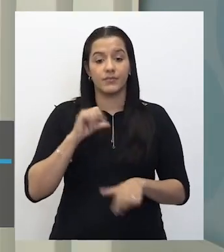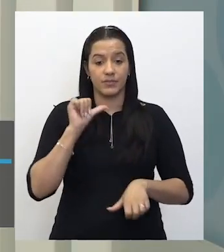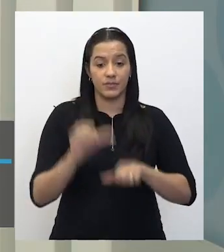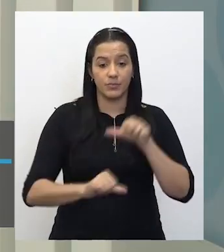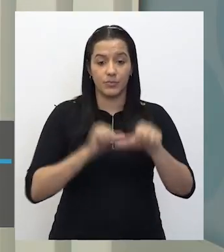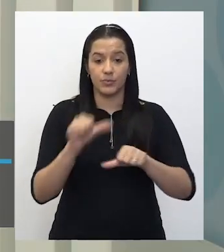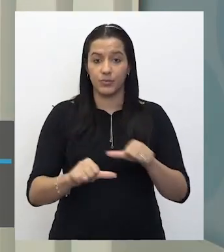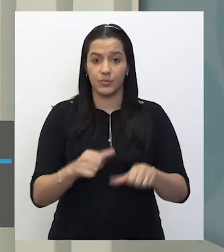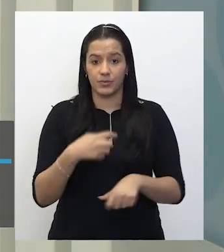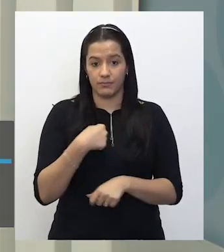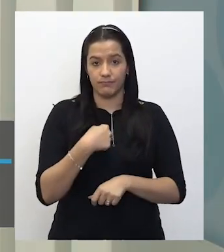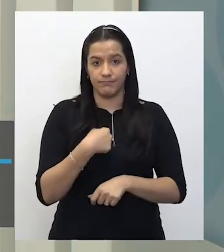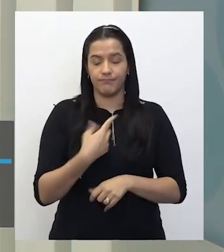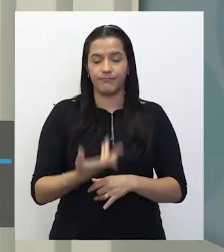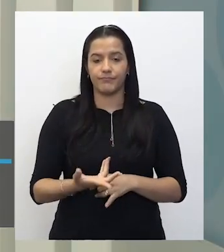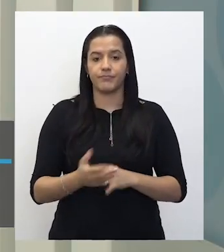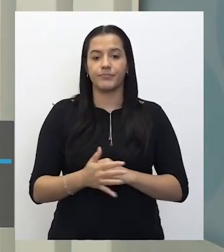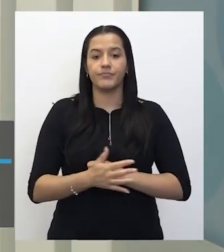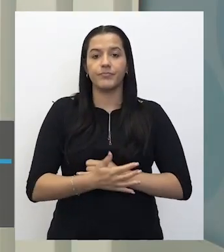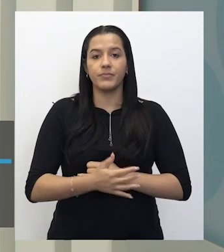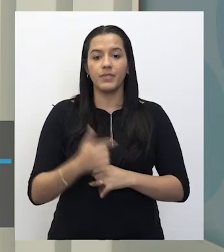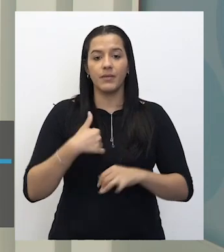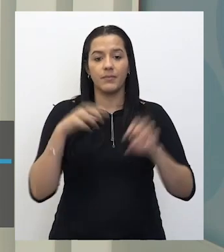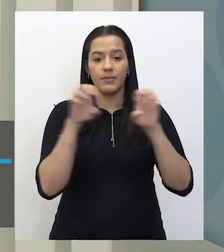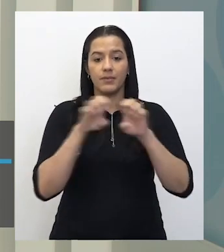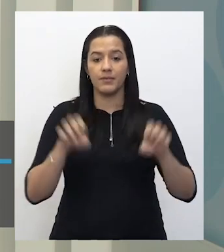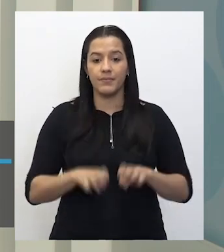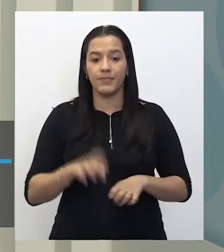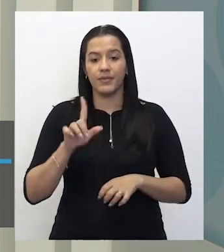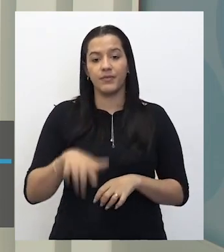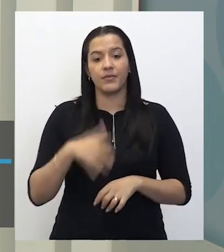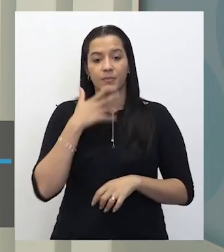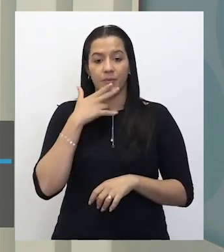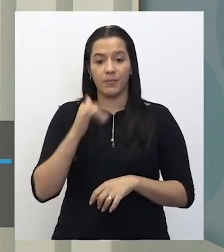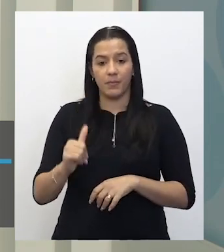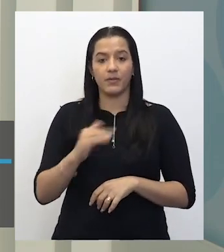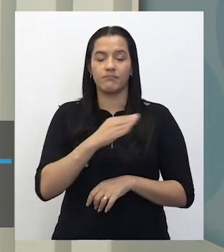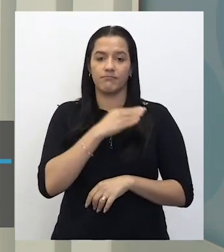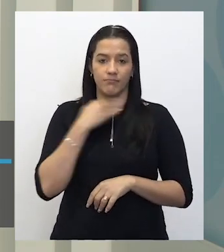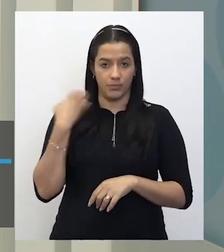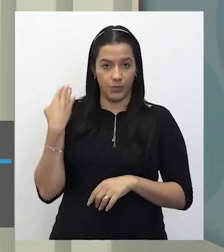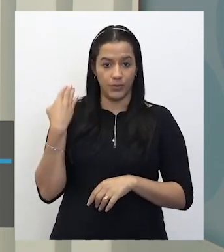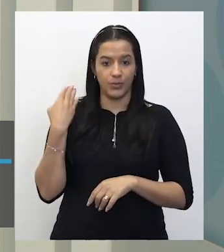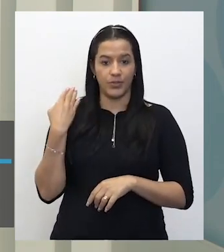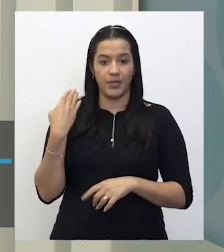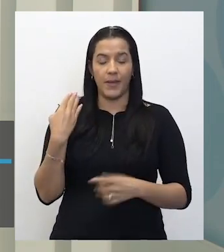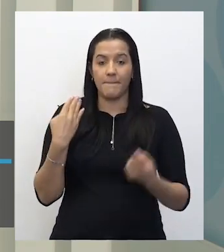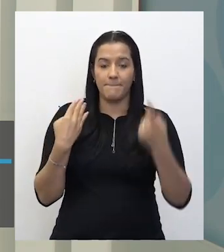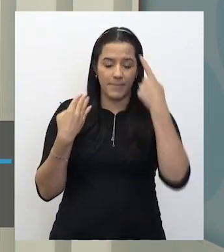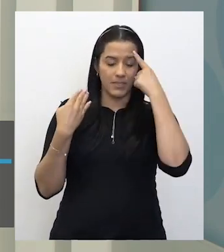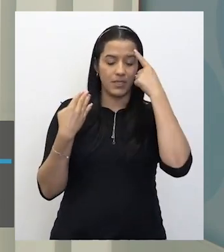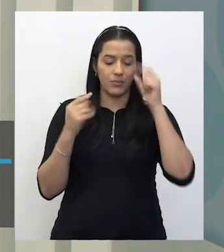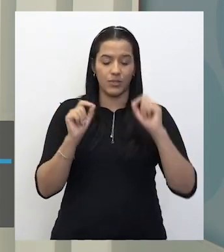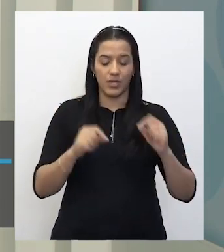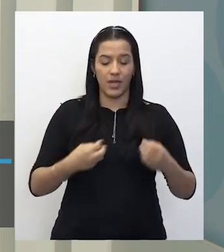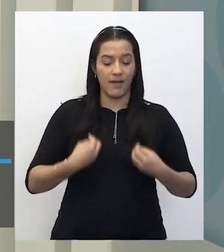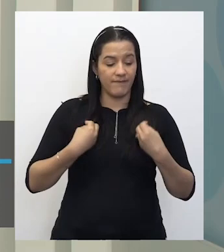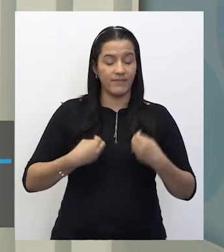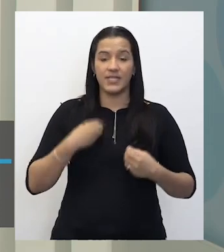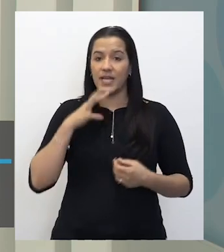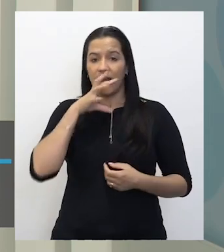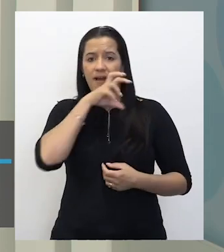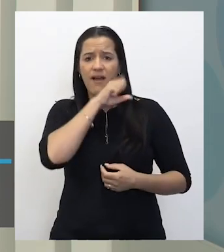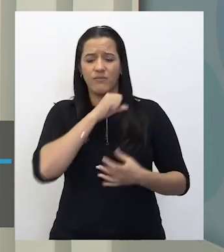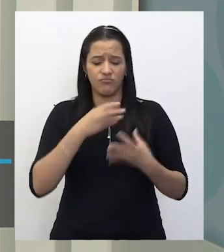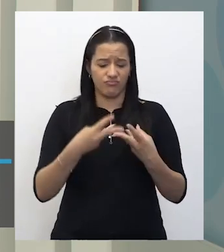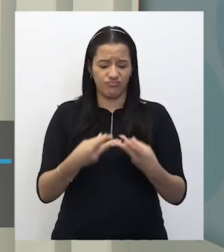mim, que mudou minha estrutura, foi o falecimento do meu pai, porque a gente percebe que a vida é muito frágil, né? Tudo muito passageiro,